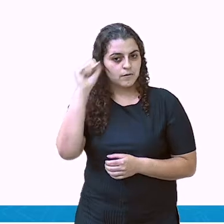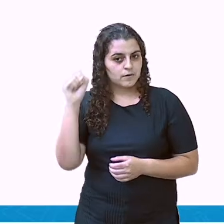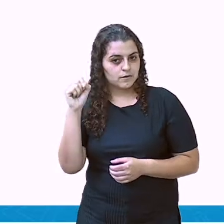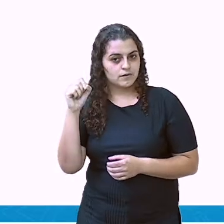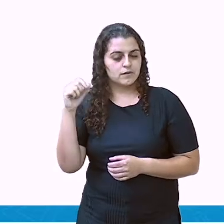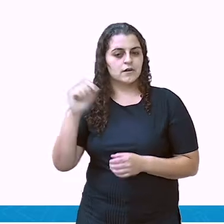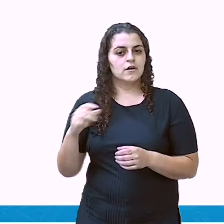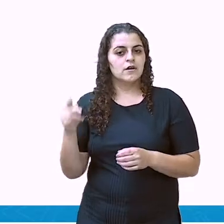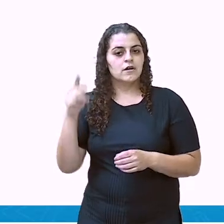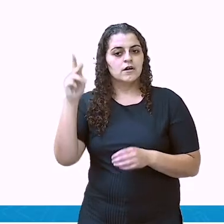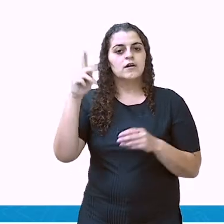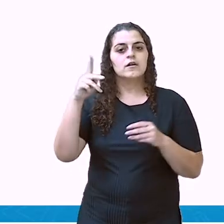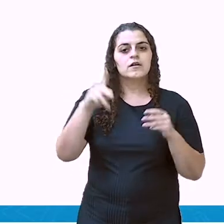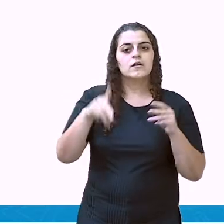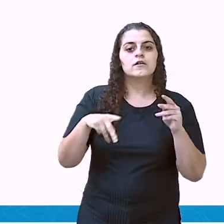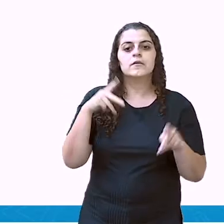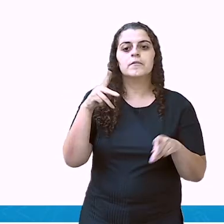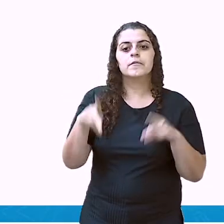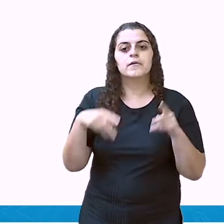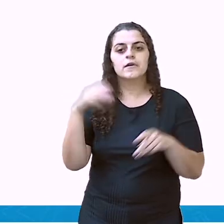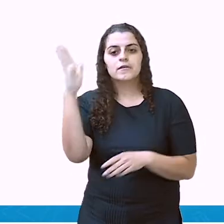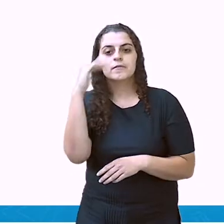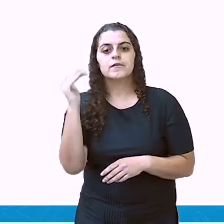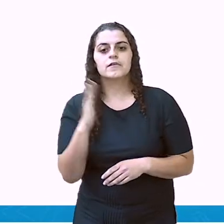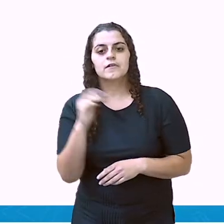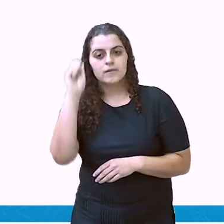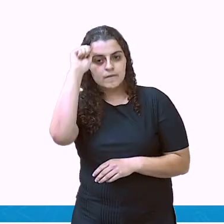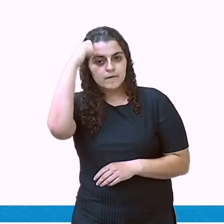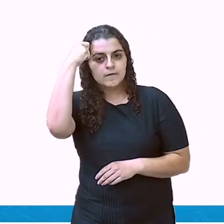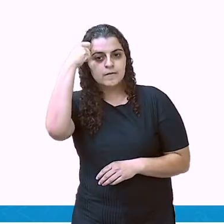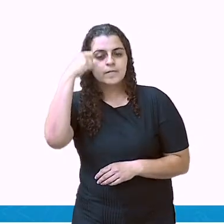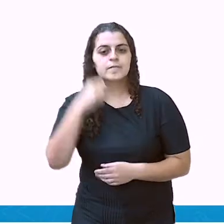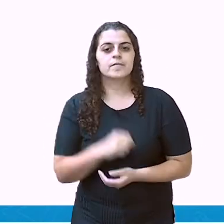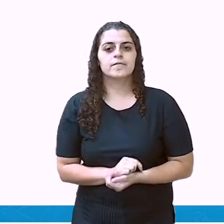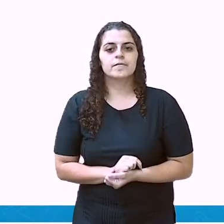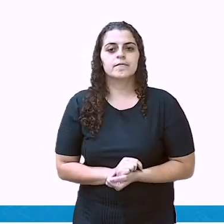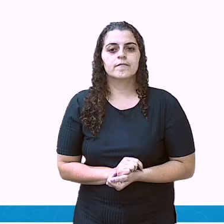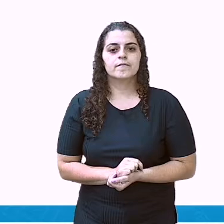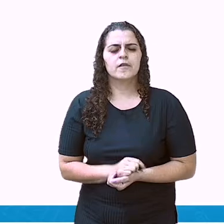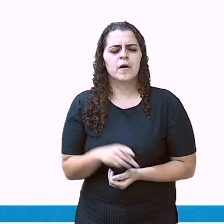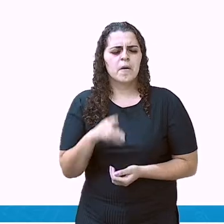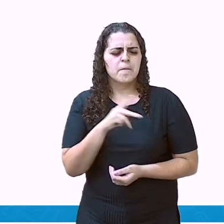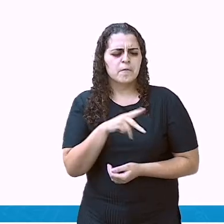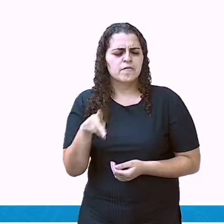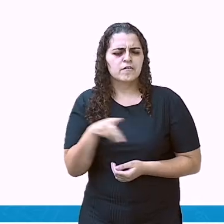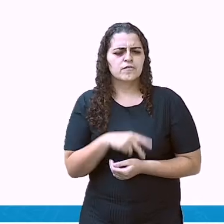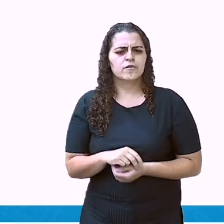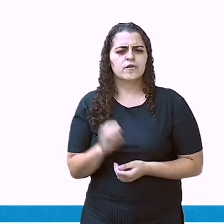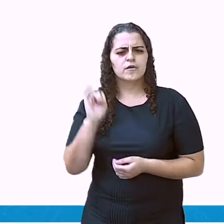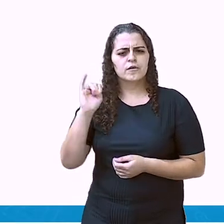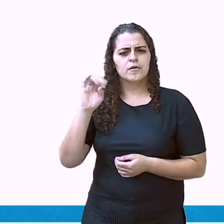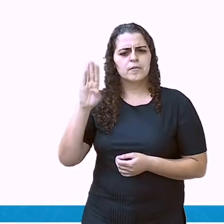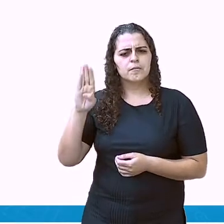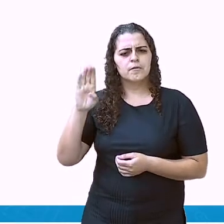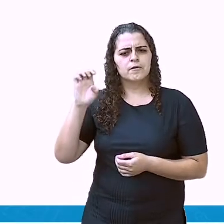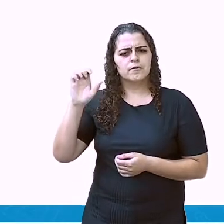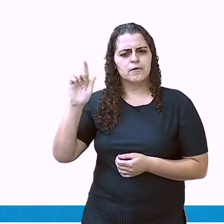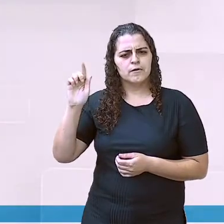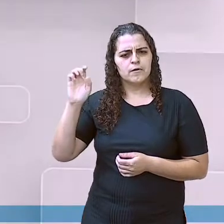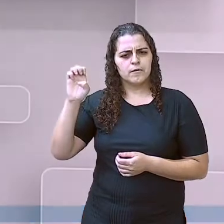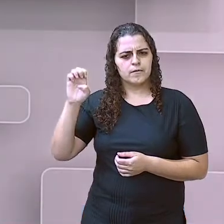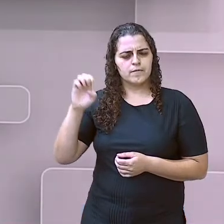54% da população brasileira é negra. Professora, o que é IBGE? IBGE é